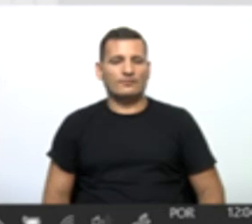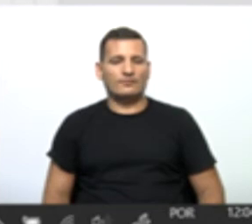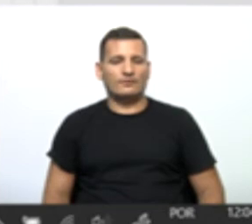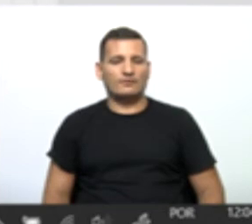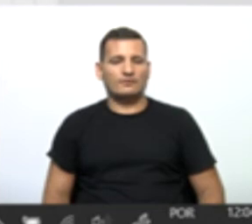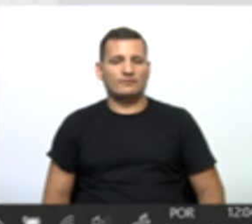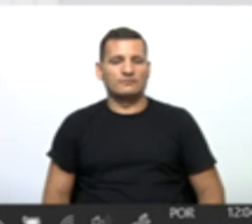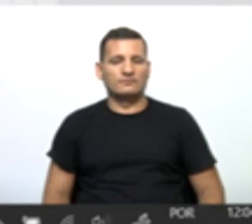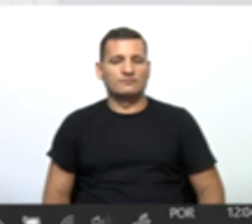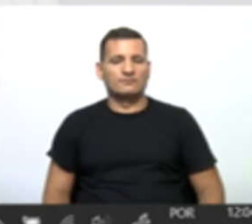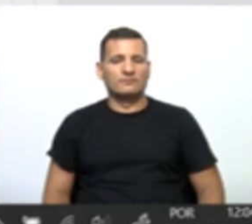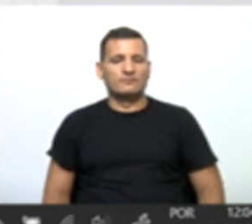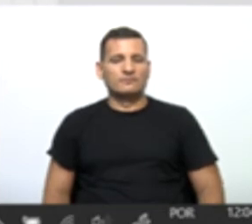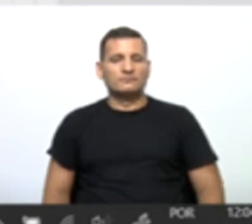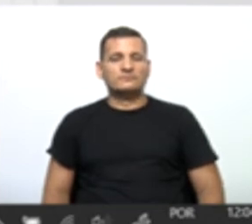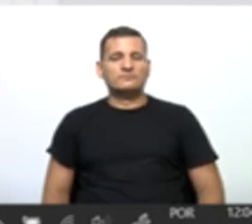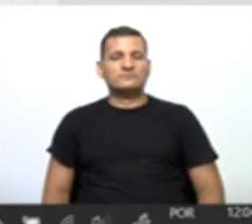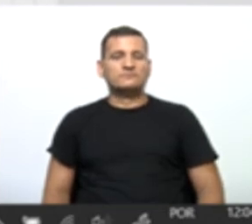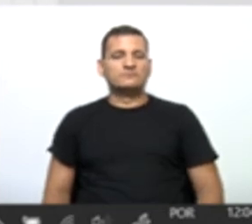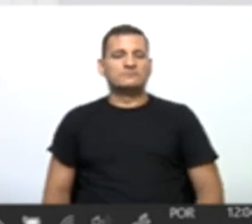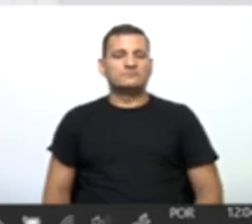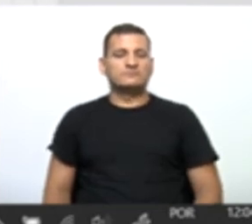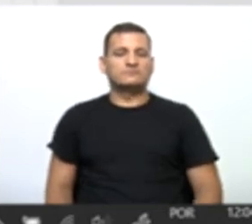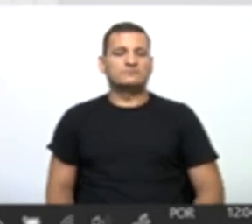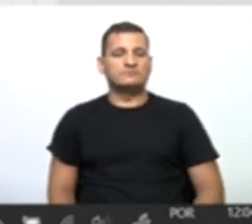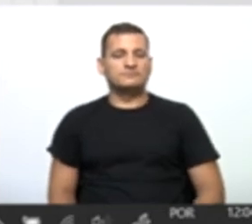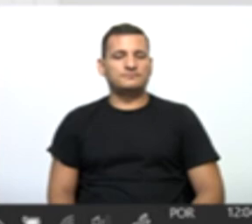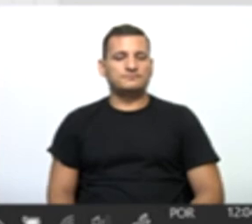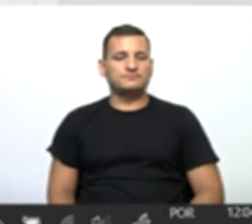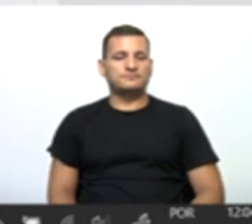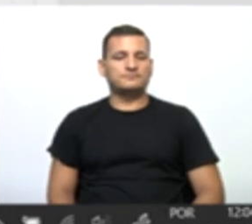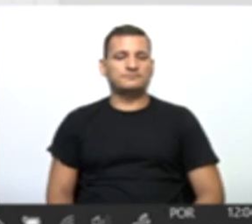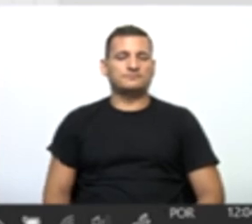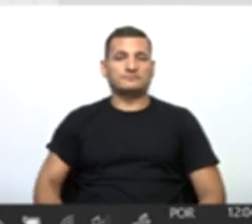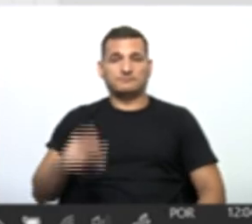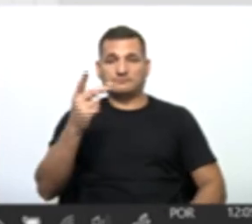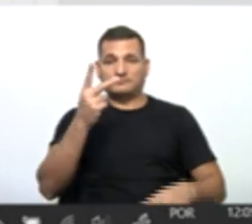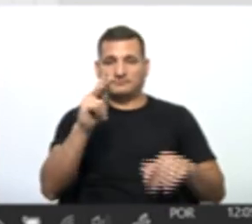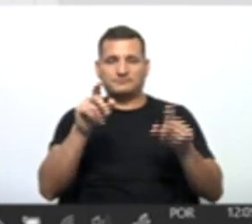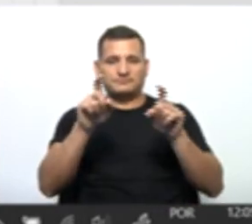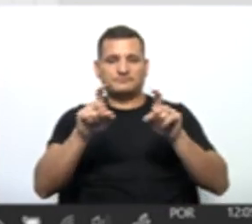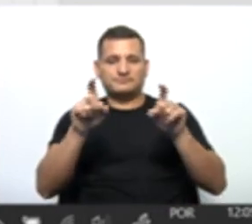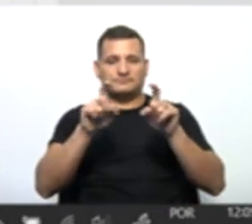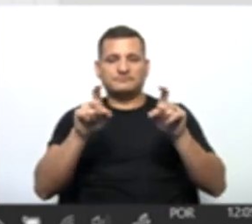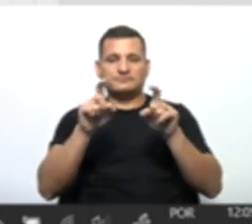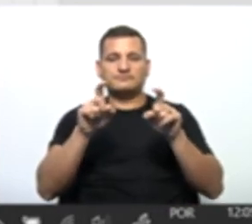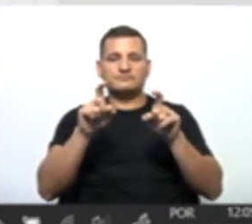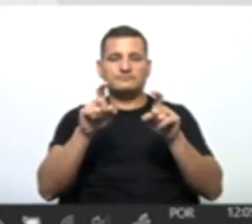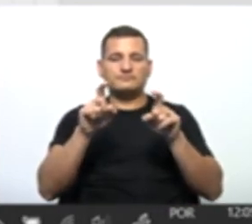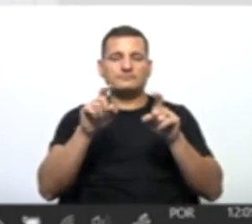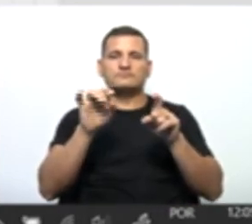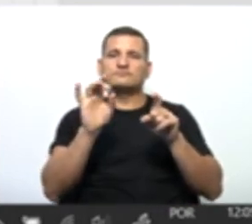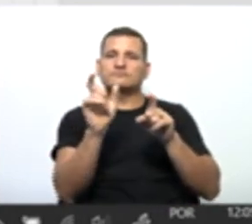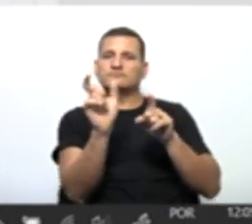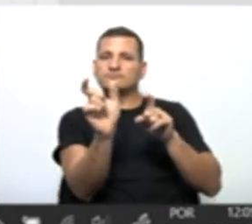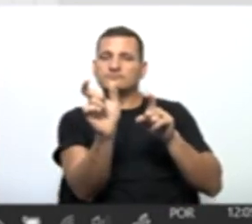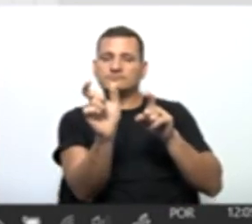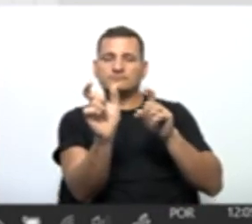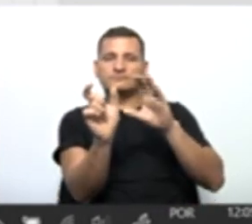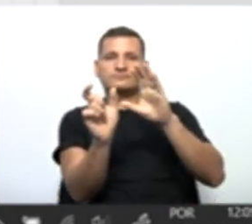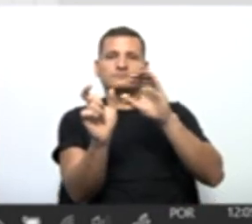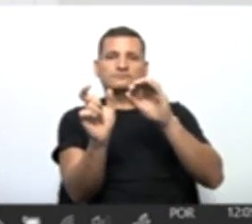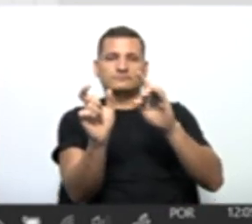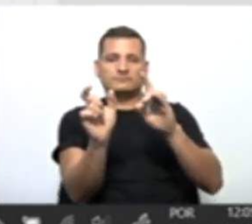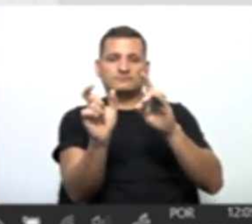Só muda aqui no final, ó. Então você indo no seu computador, só digita esse código, ó.